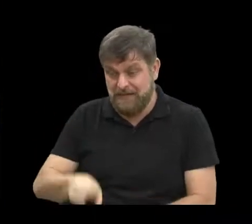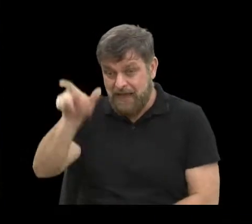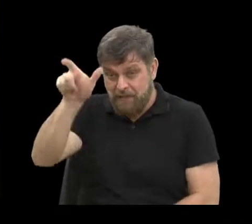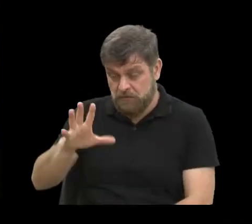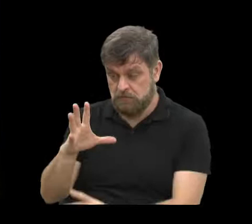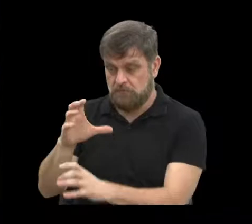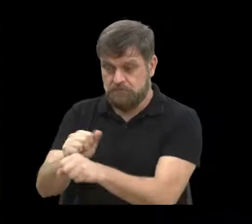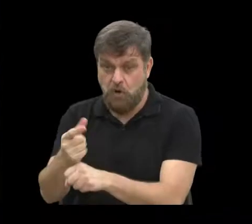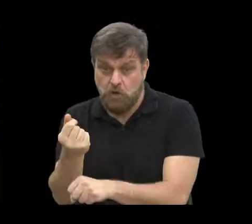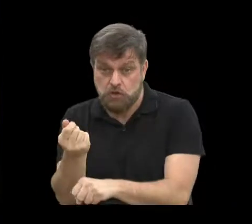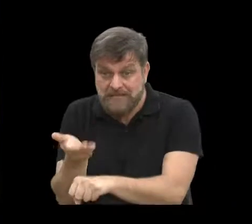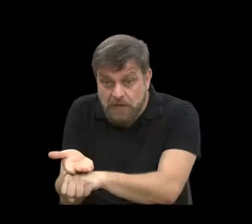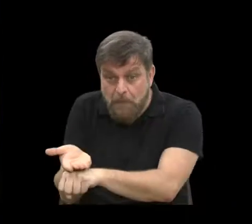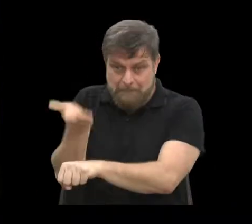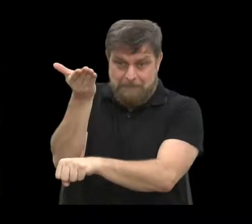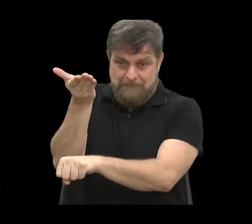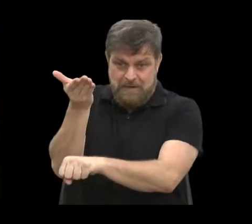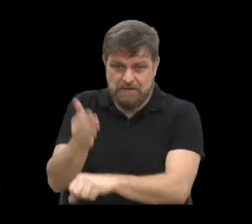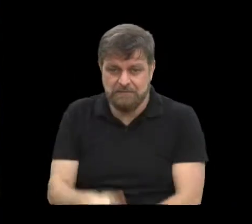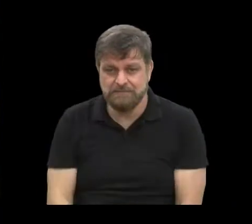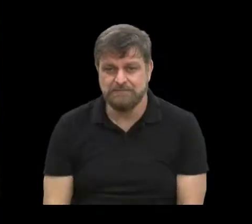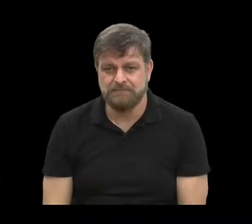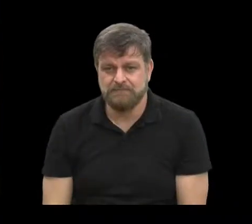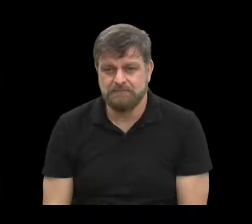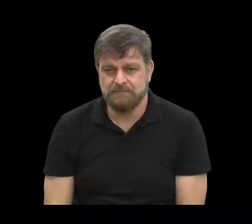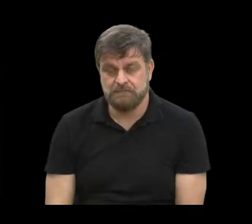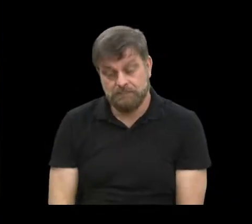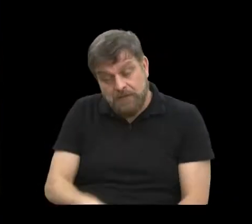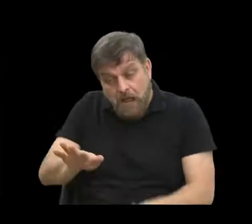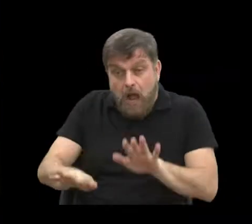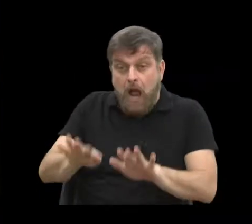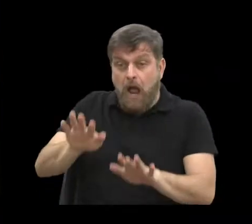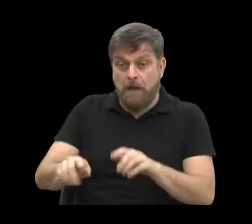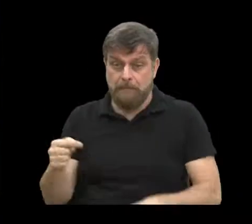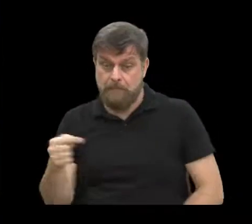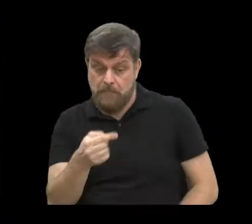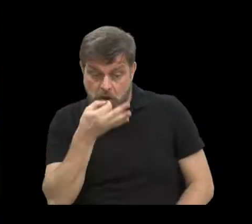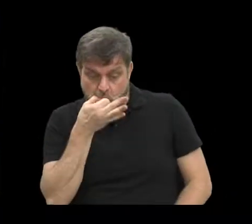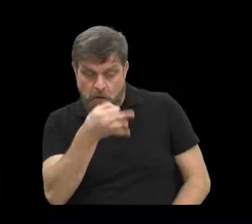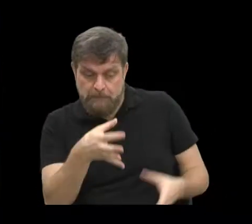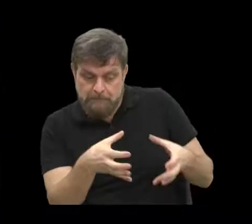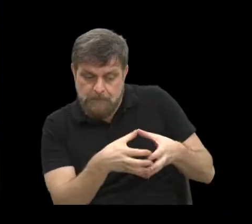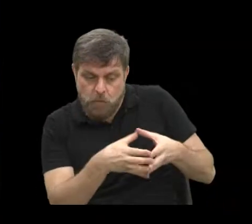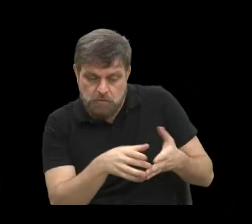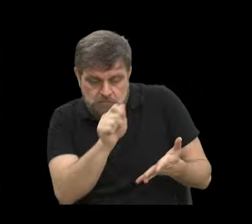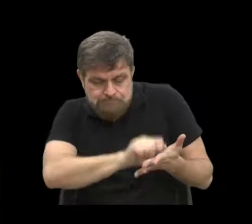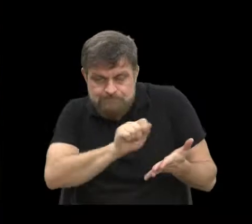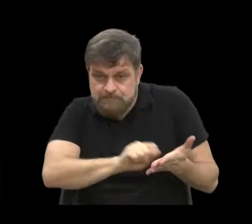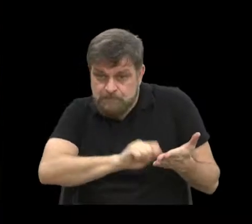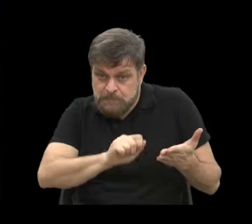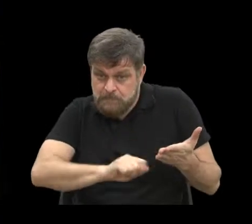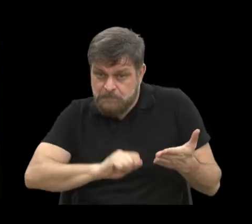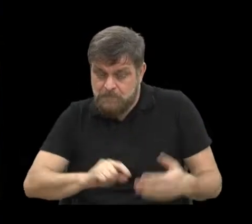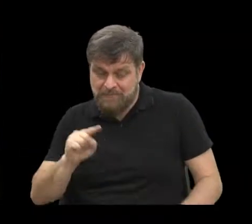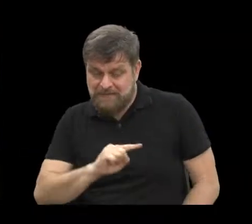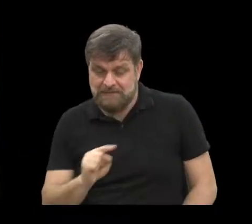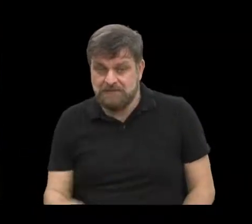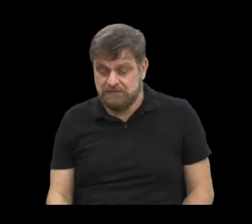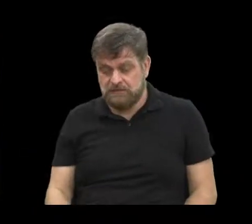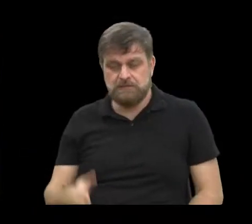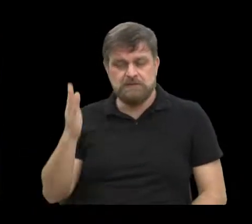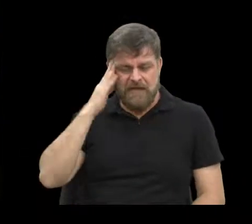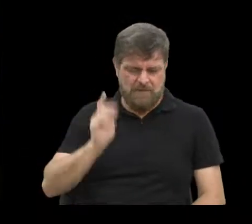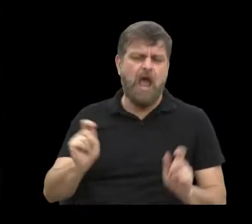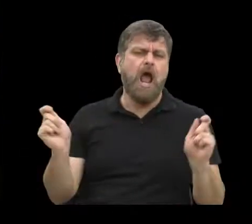pouco superior, tá? Então, depende aí do parecer social. Se o parecer for pelo não comprometimento